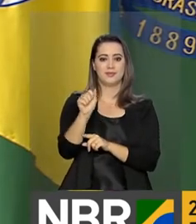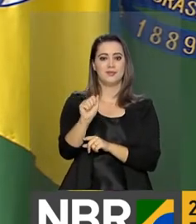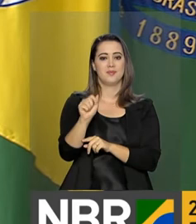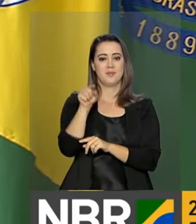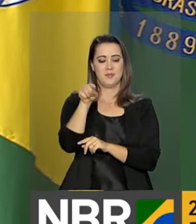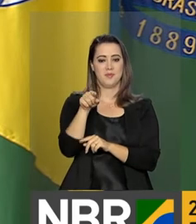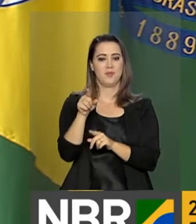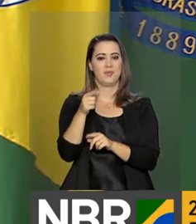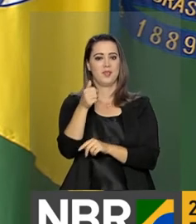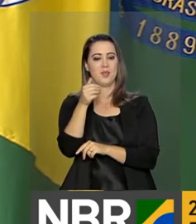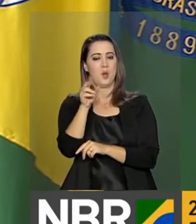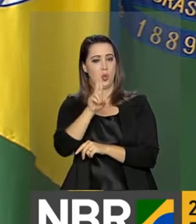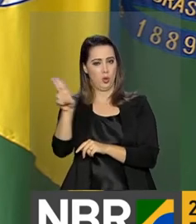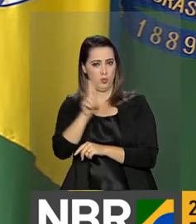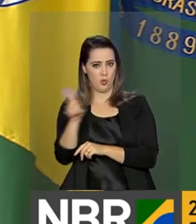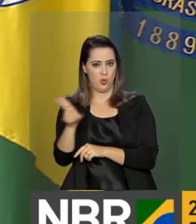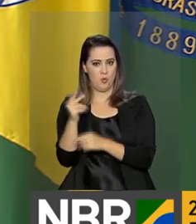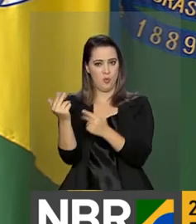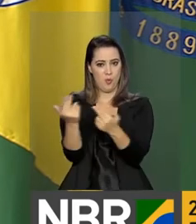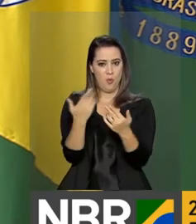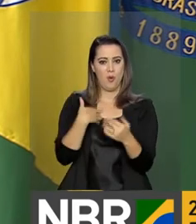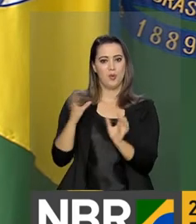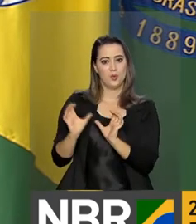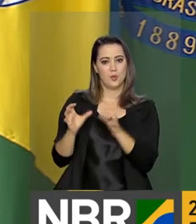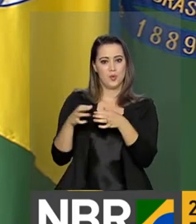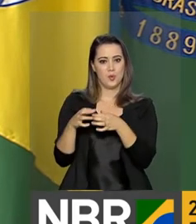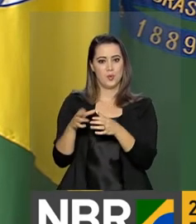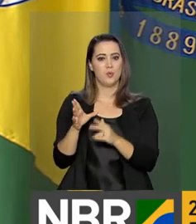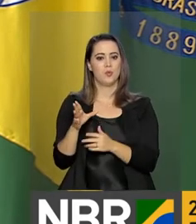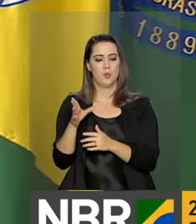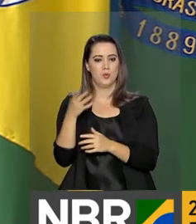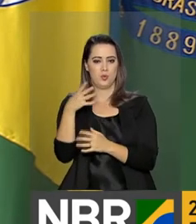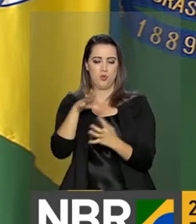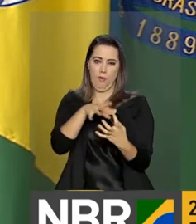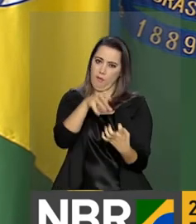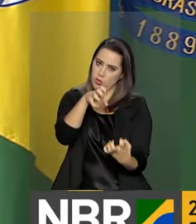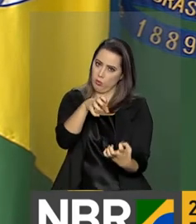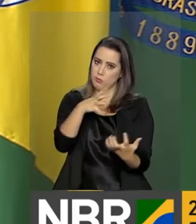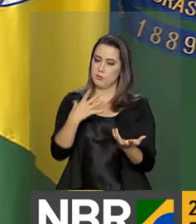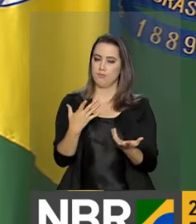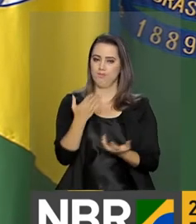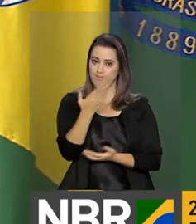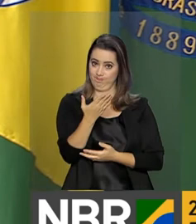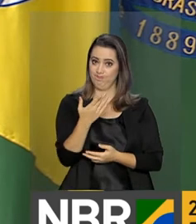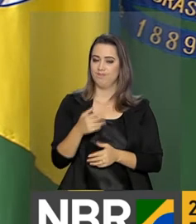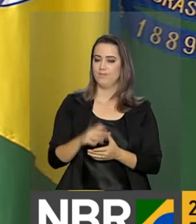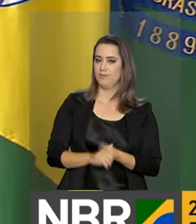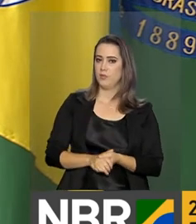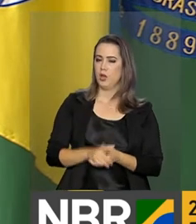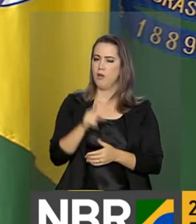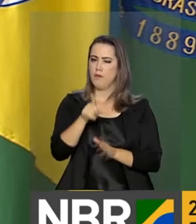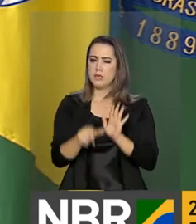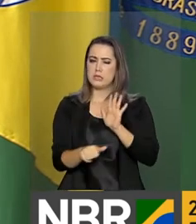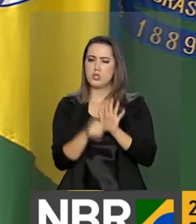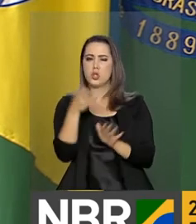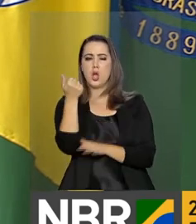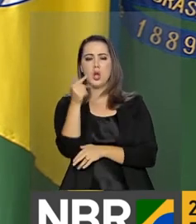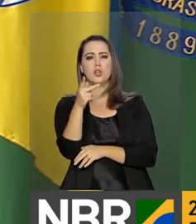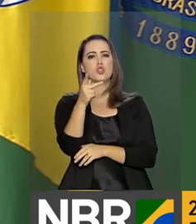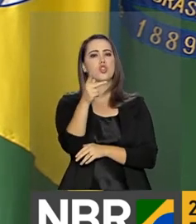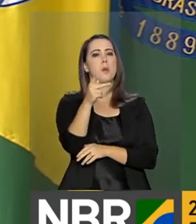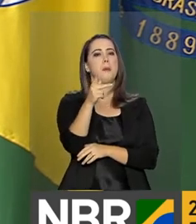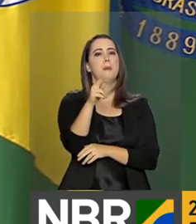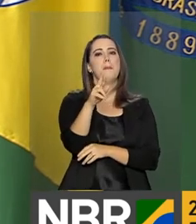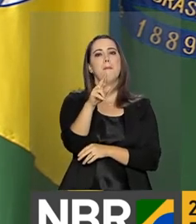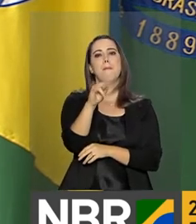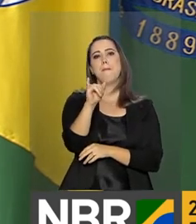seja o Pedro Chaves, da minha geração, não é? Mas você tinha o curso primário, tinha o curso ginasial,